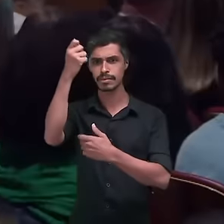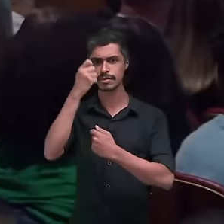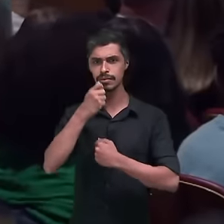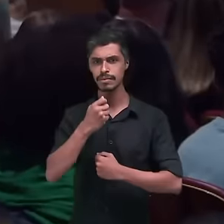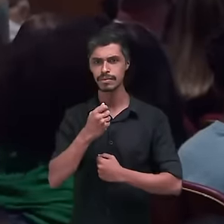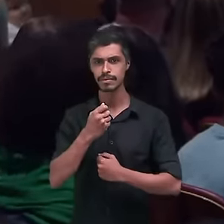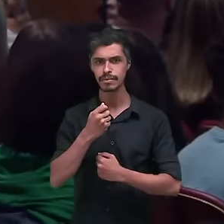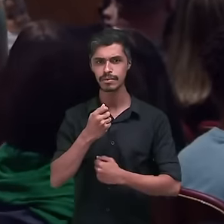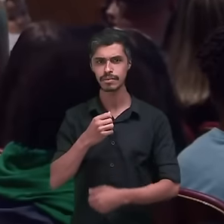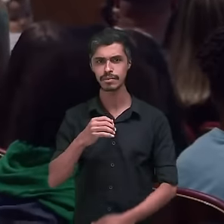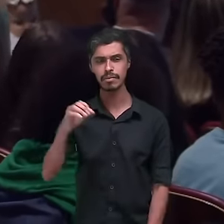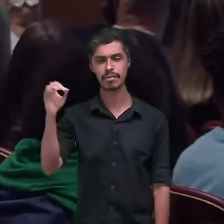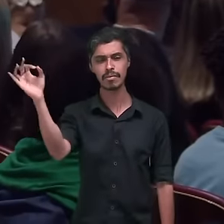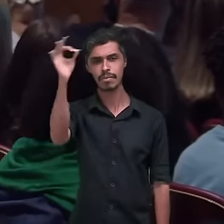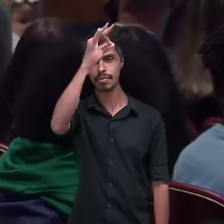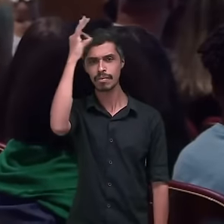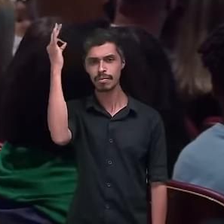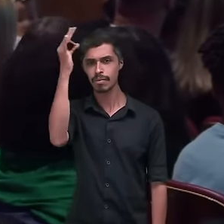Enche el Espíritu Santo ahora.